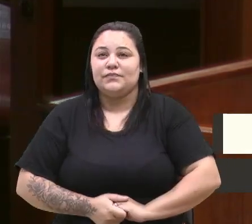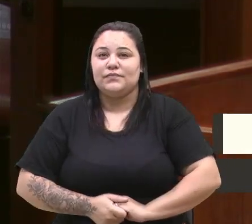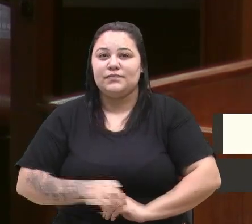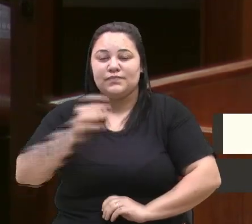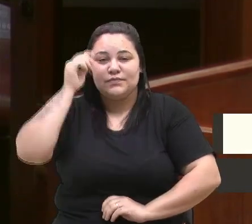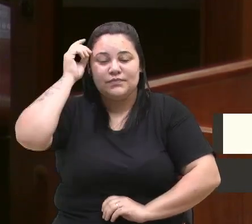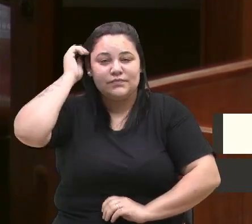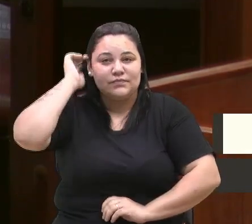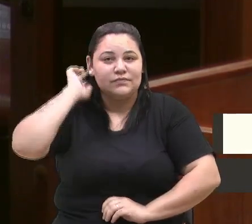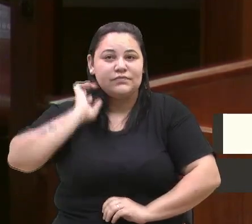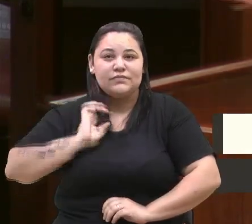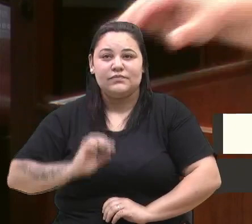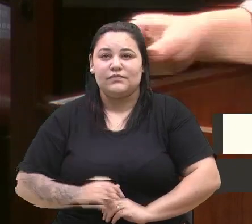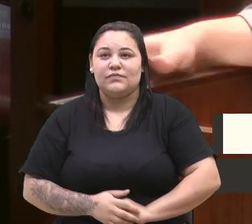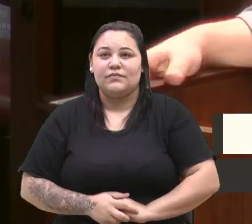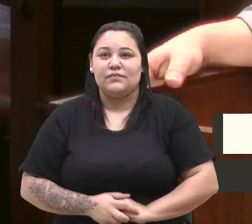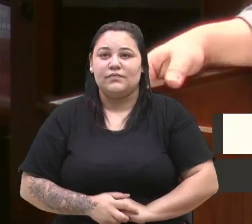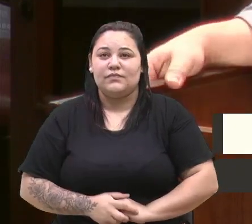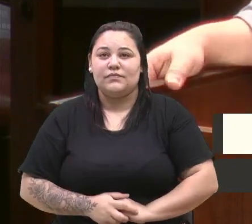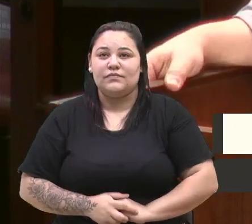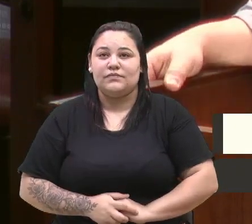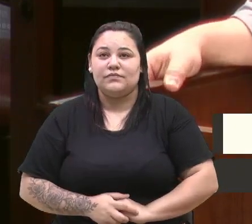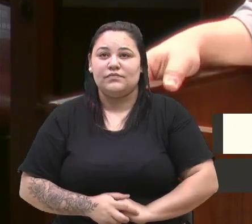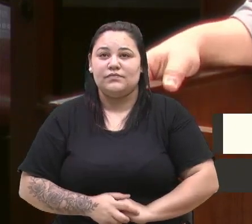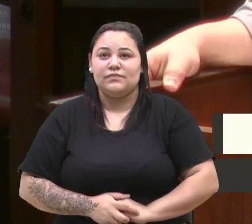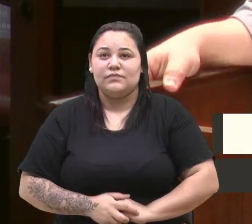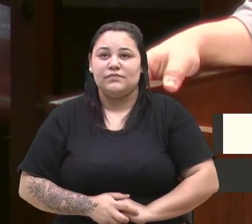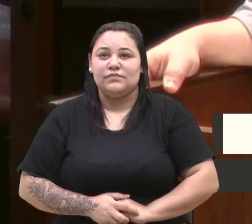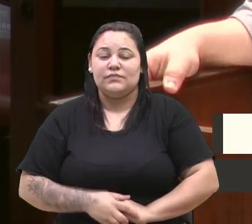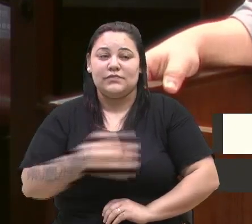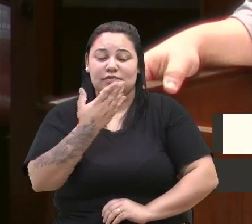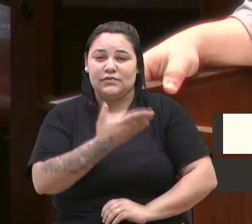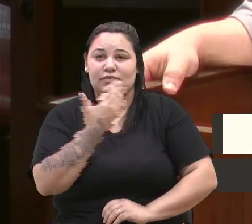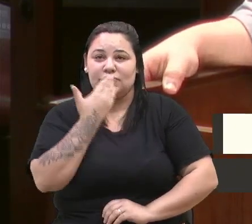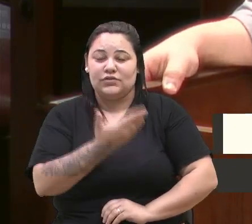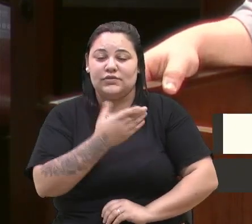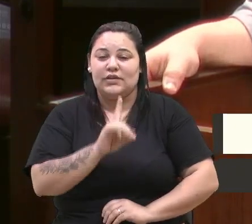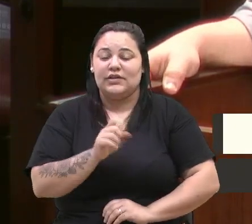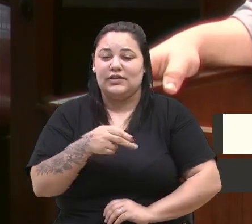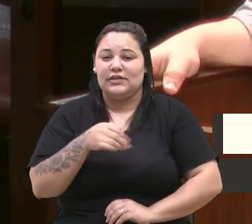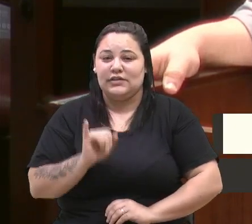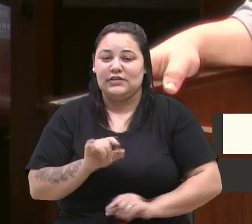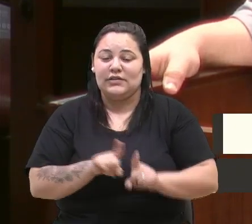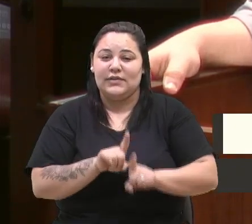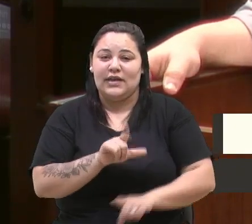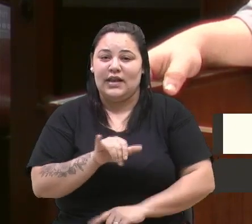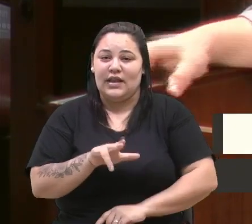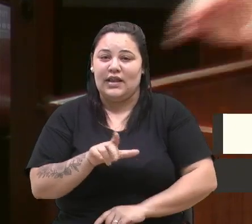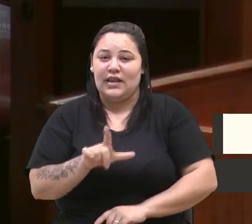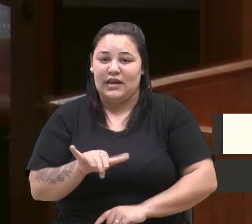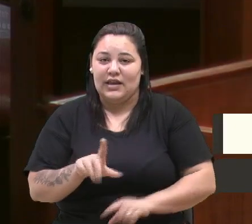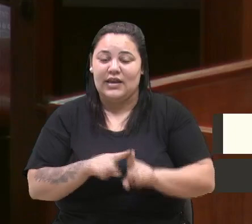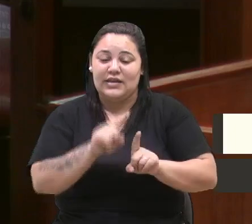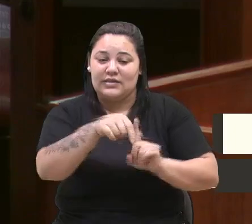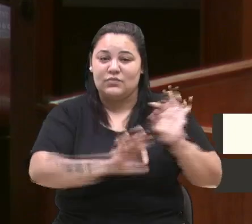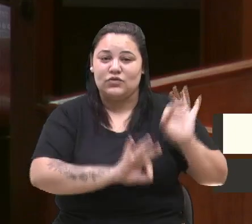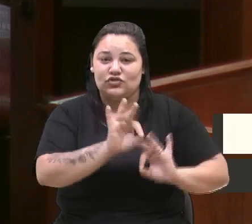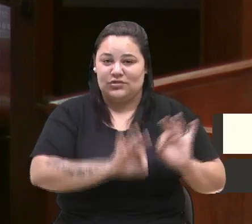Justamente me direcionando a Daniela e a Lilian, que hoje estão presentes, esse projeto